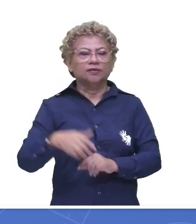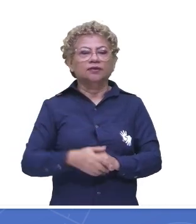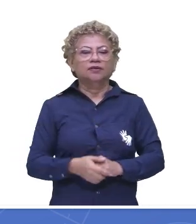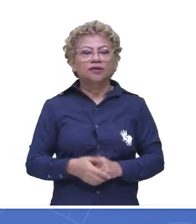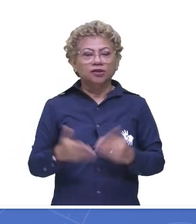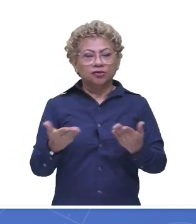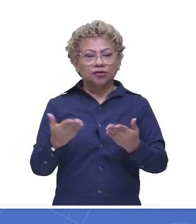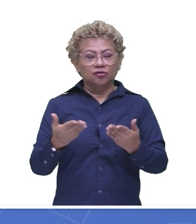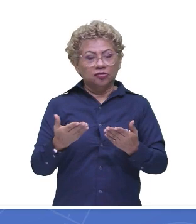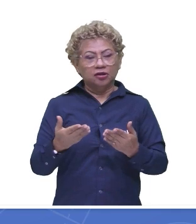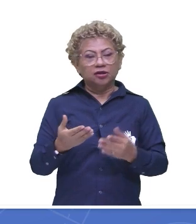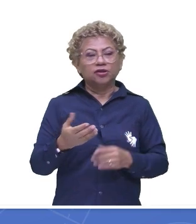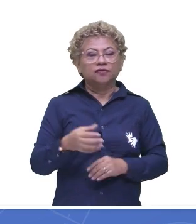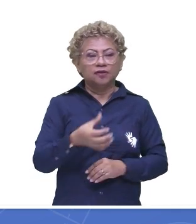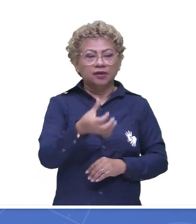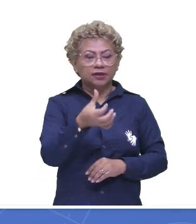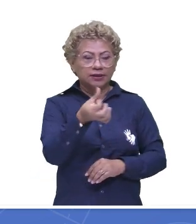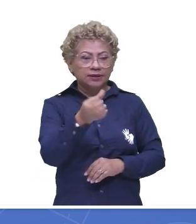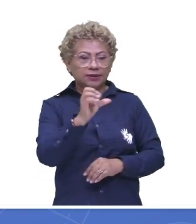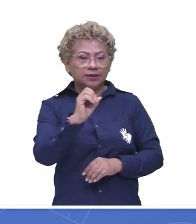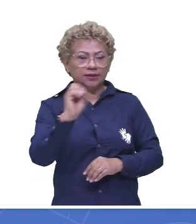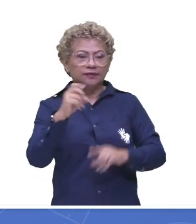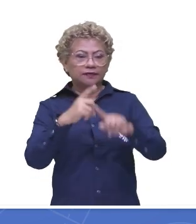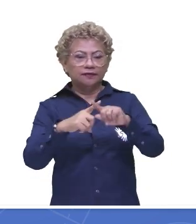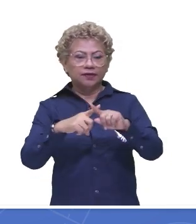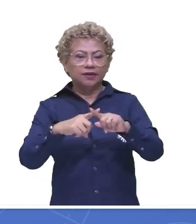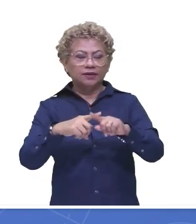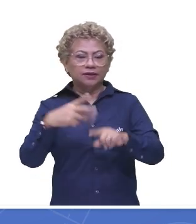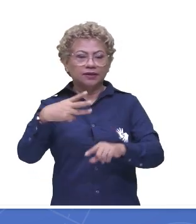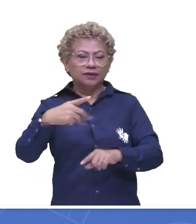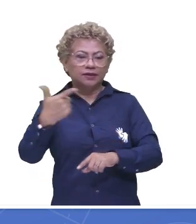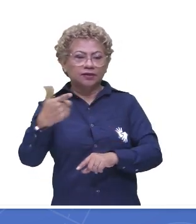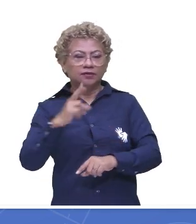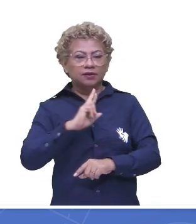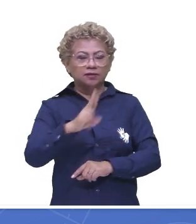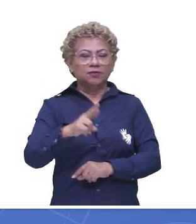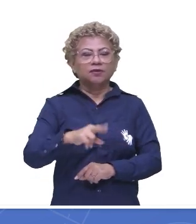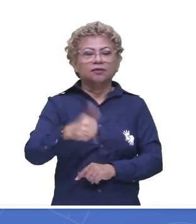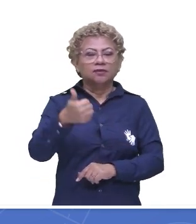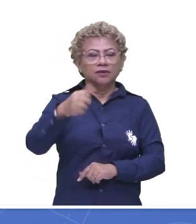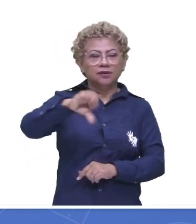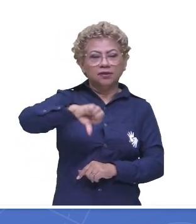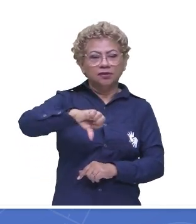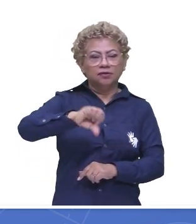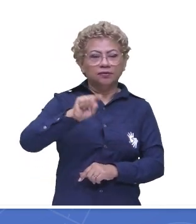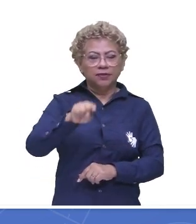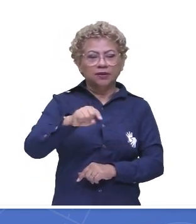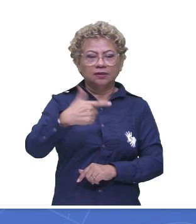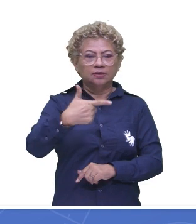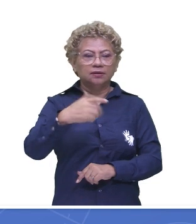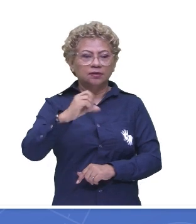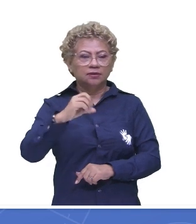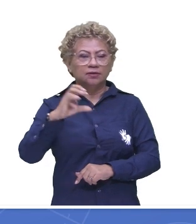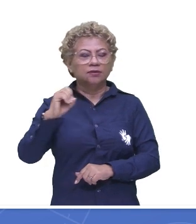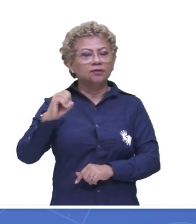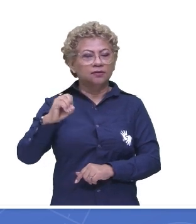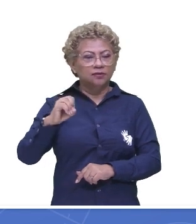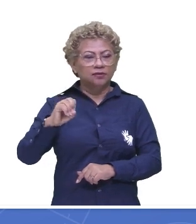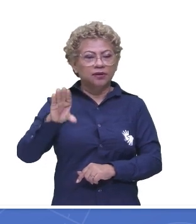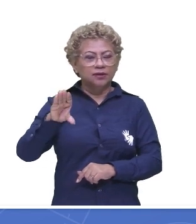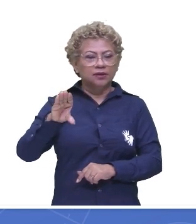tá certo? Então nós temos 600 vezes 32, está aqui o resultado, 19.200 calorias. Então para